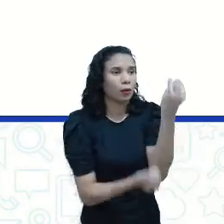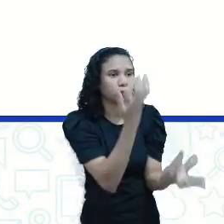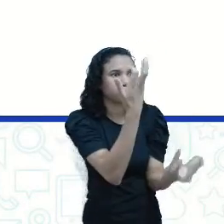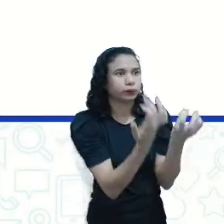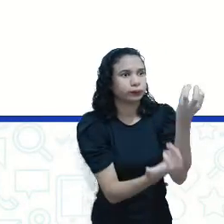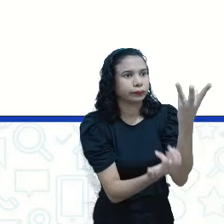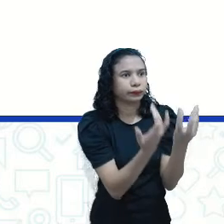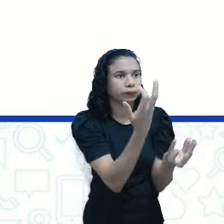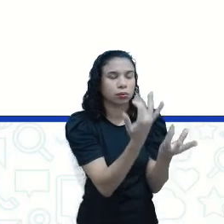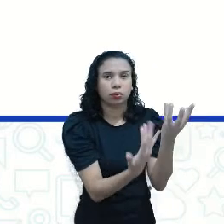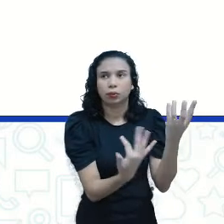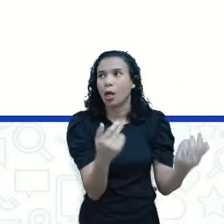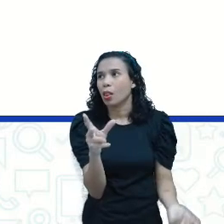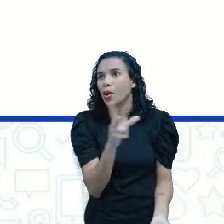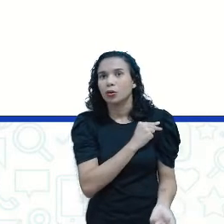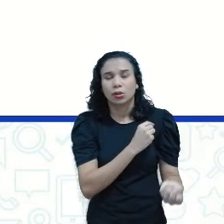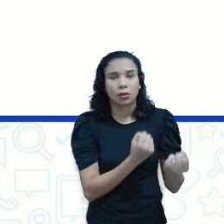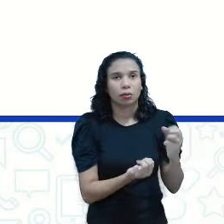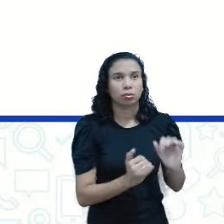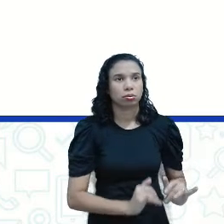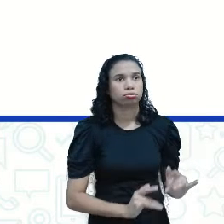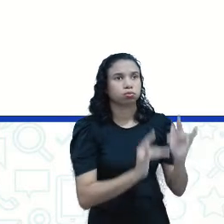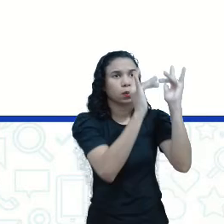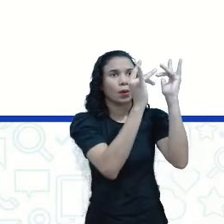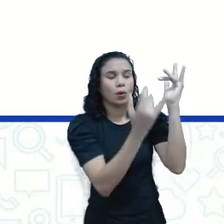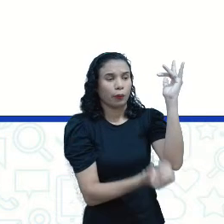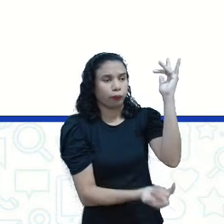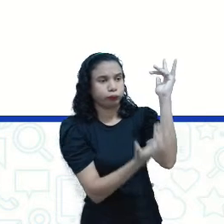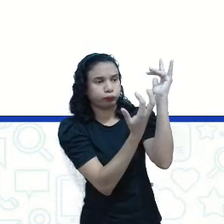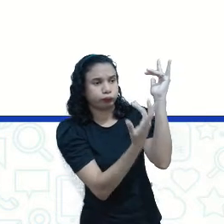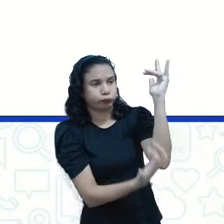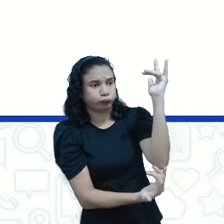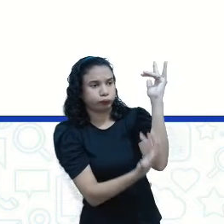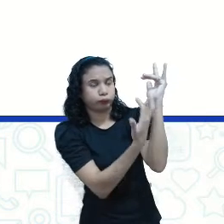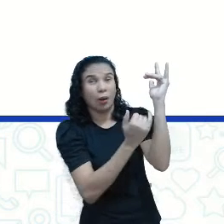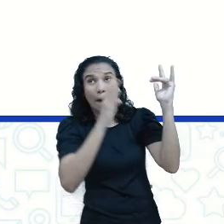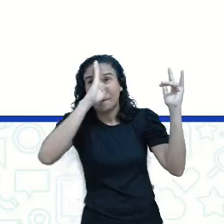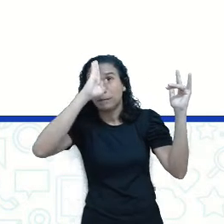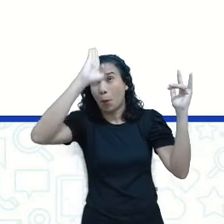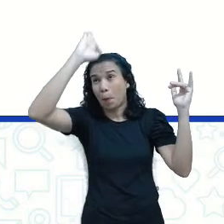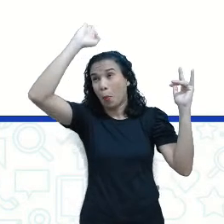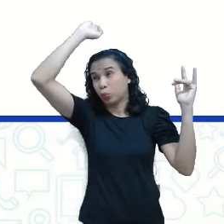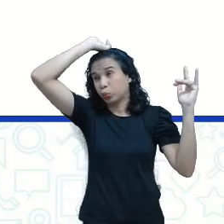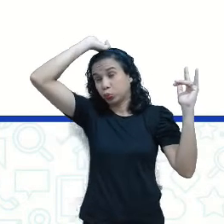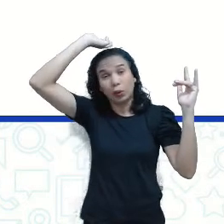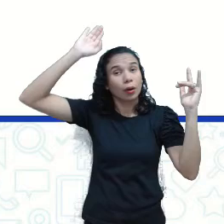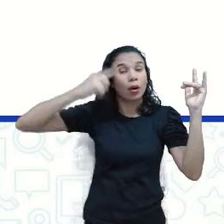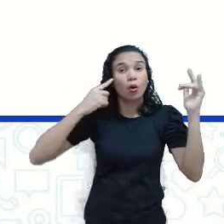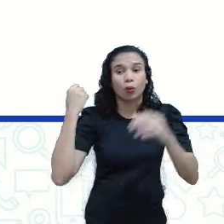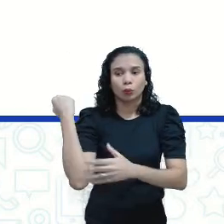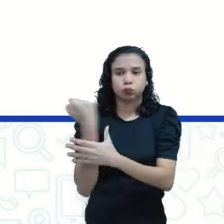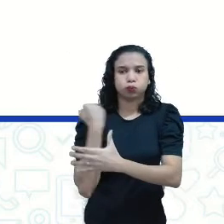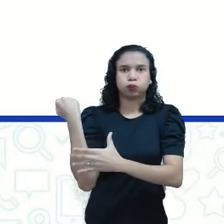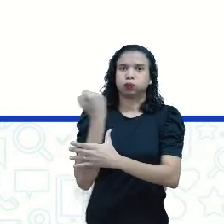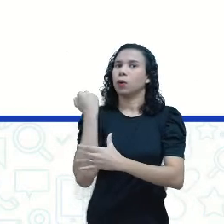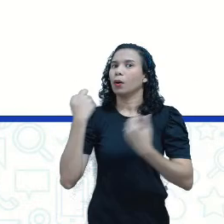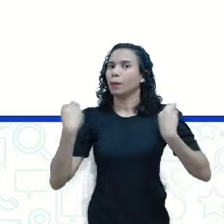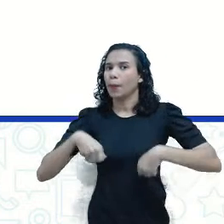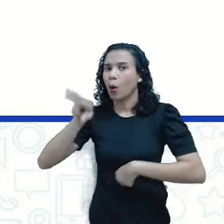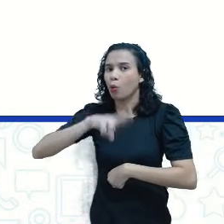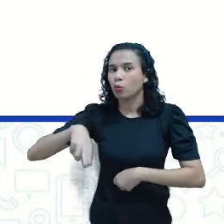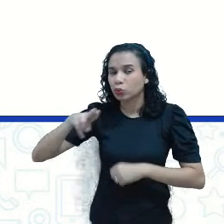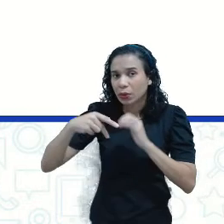incêndio, ai meu Deus, no edifício de apartamento, bombeiro! Os bombeiros utilizaram